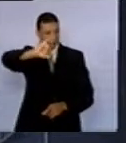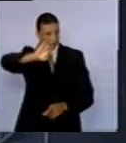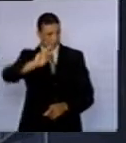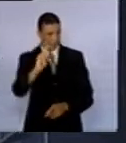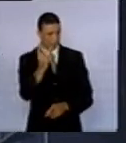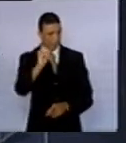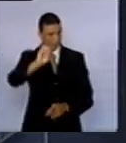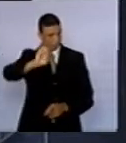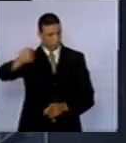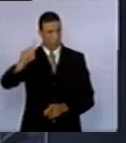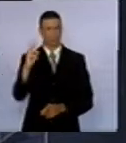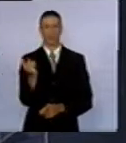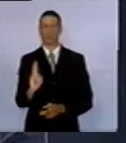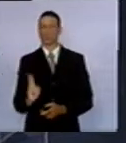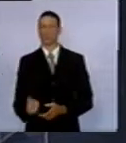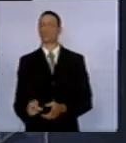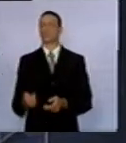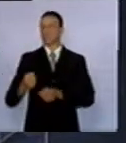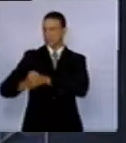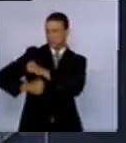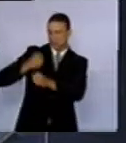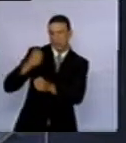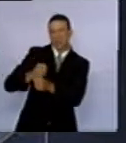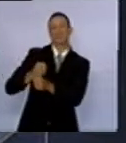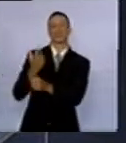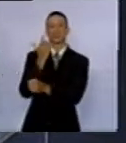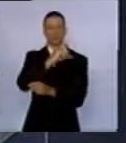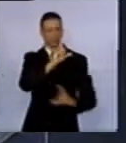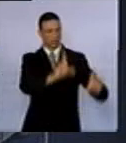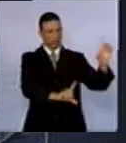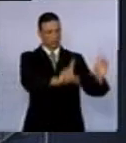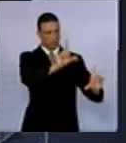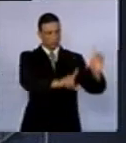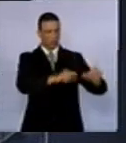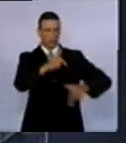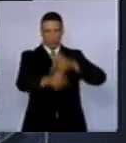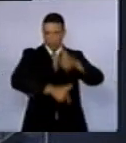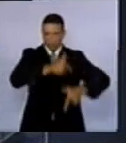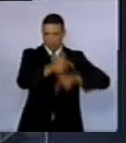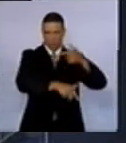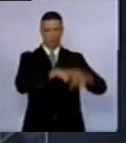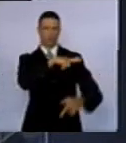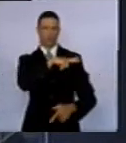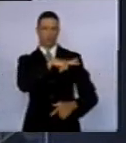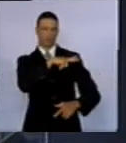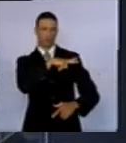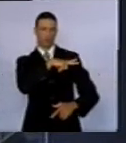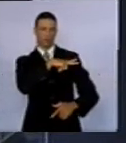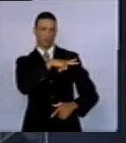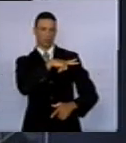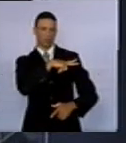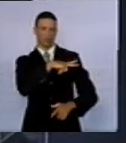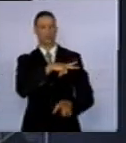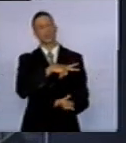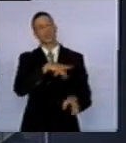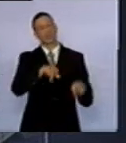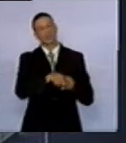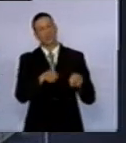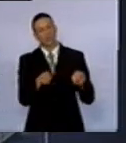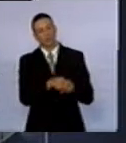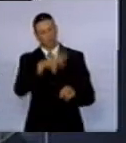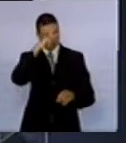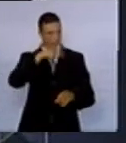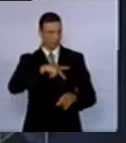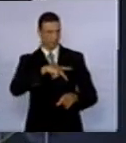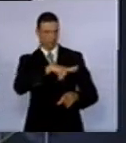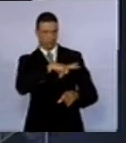ano ao setor, que são investidos em produções brasileiras independentes e, muitas vezes, que já contam com